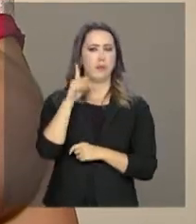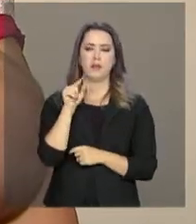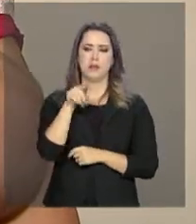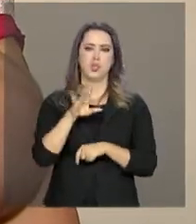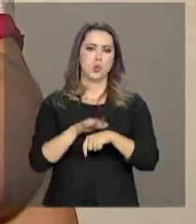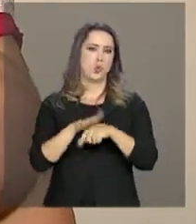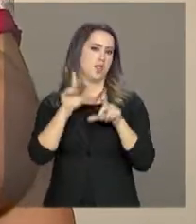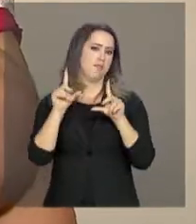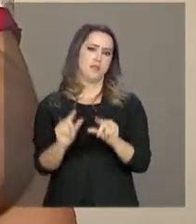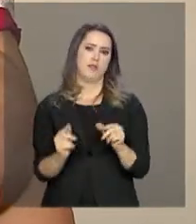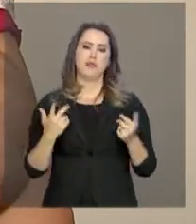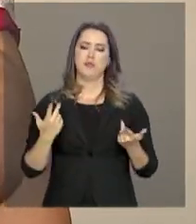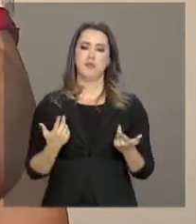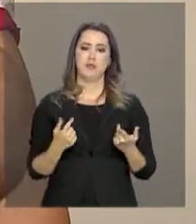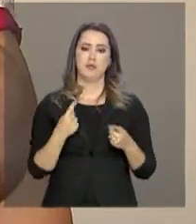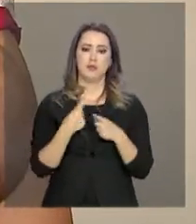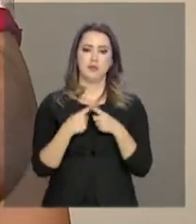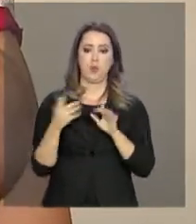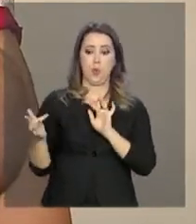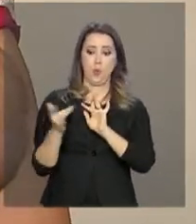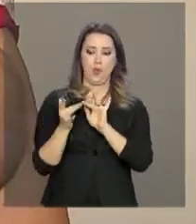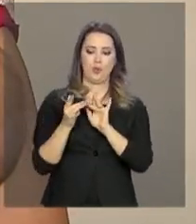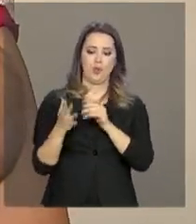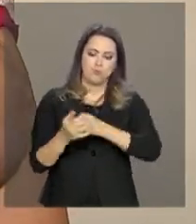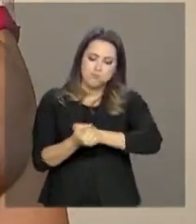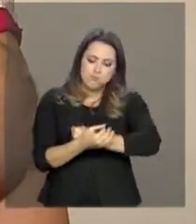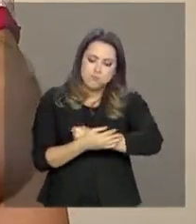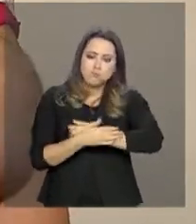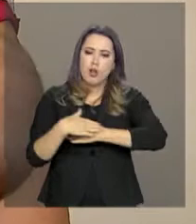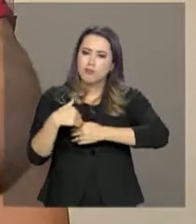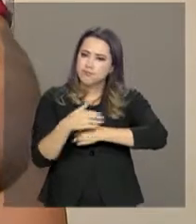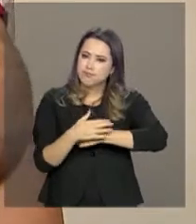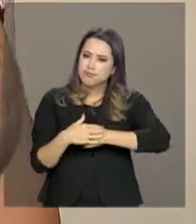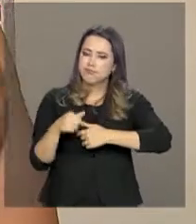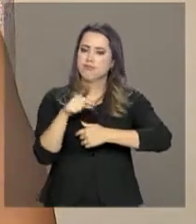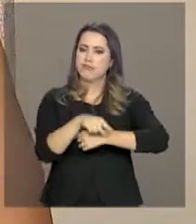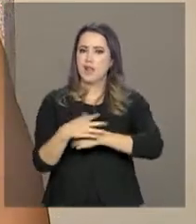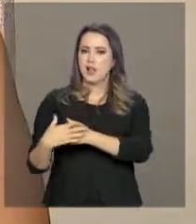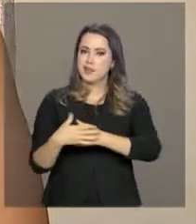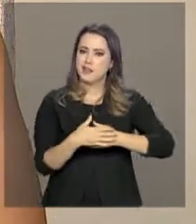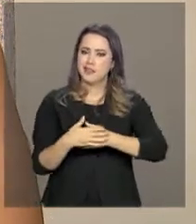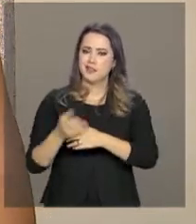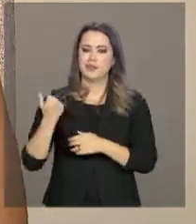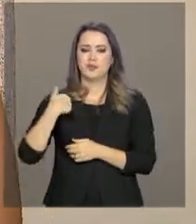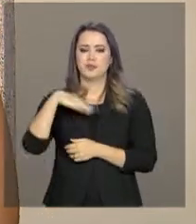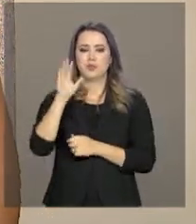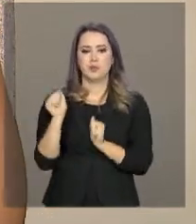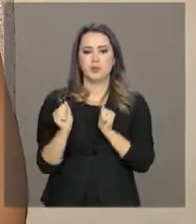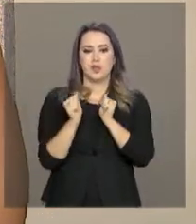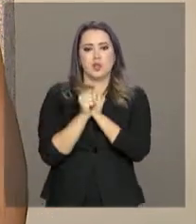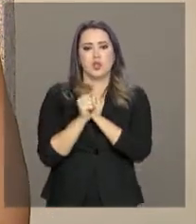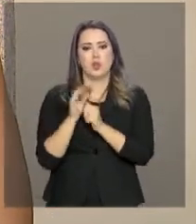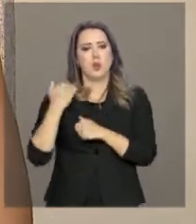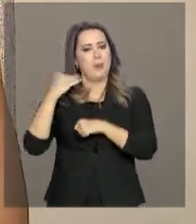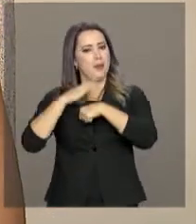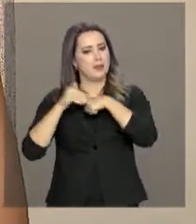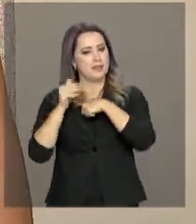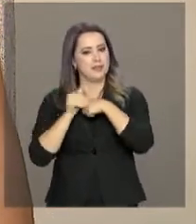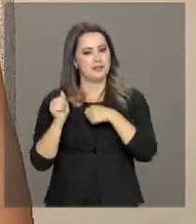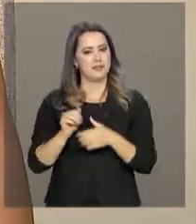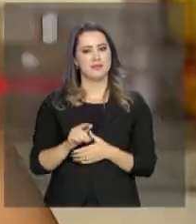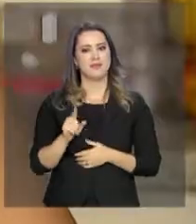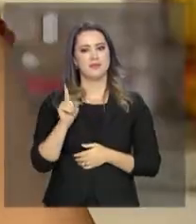adoeciam - sem contar o contato que a gente tem realmente assim é a criança fica mais junto tem mais carinho pela gente